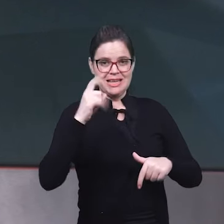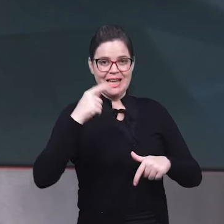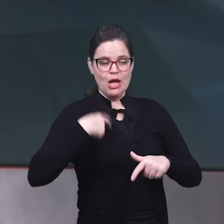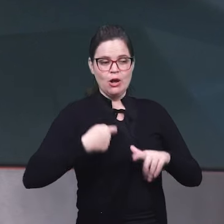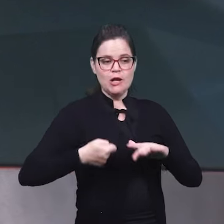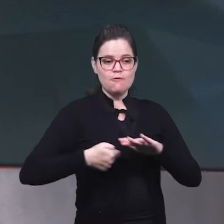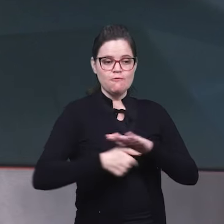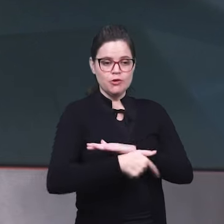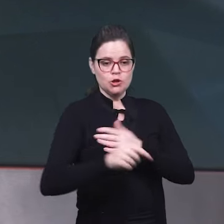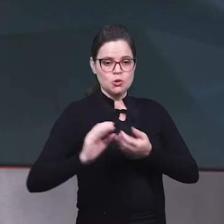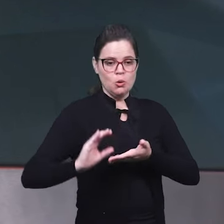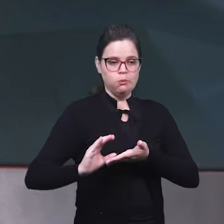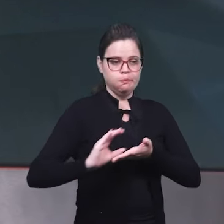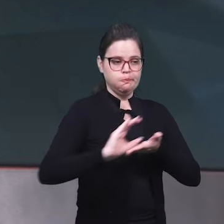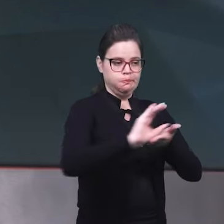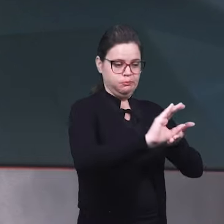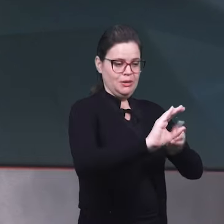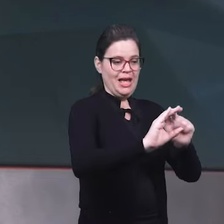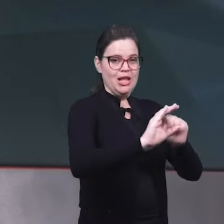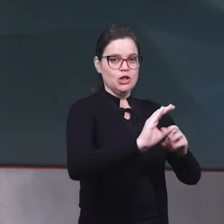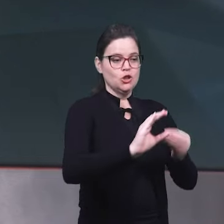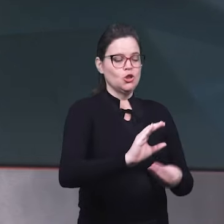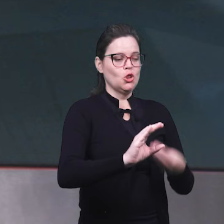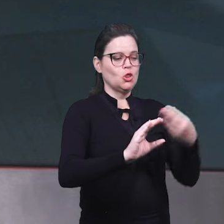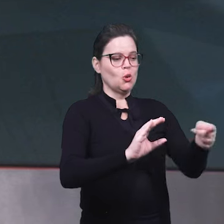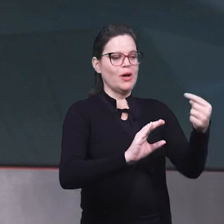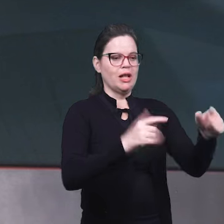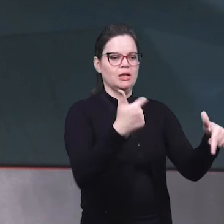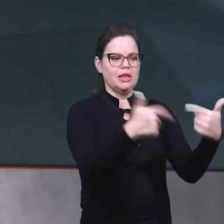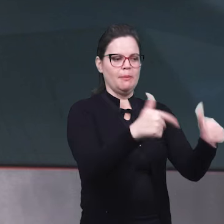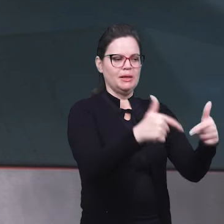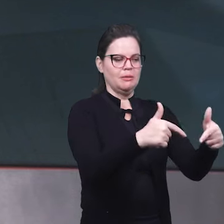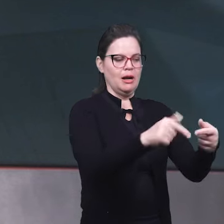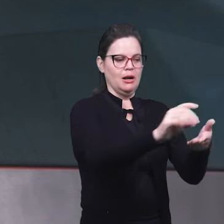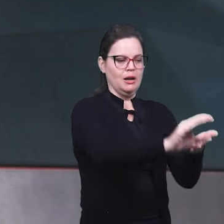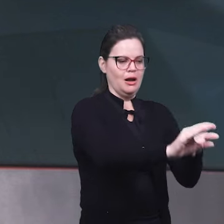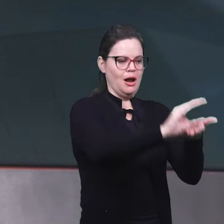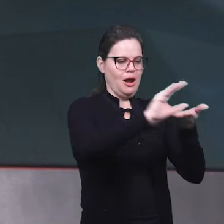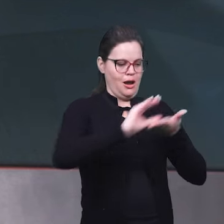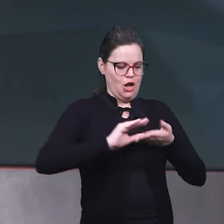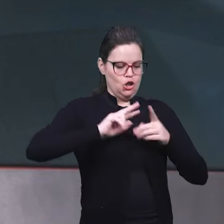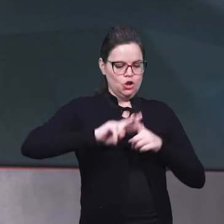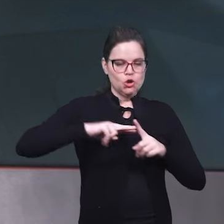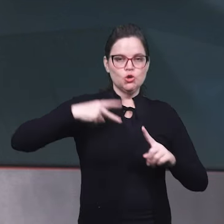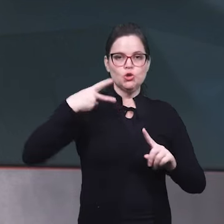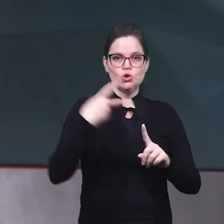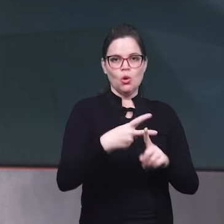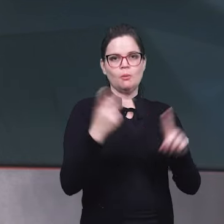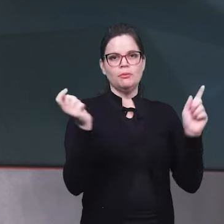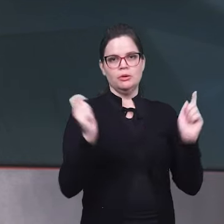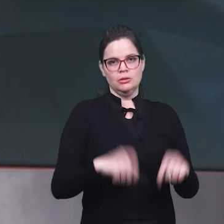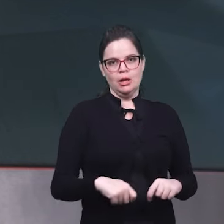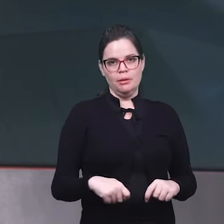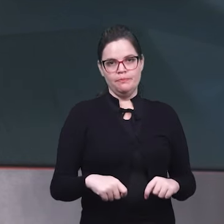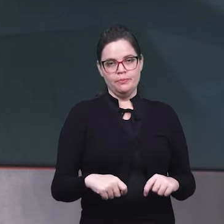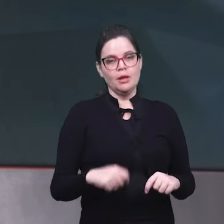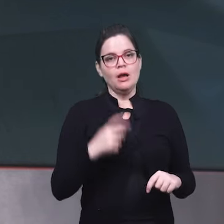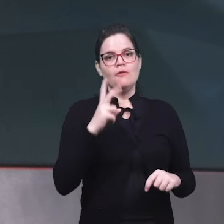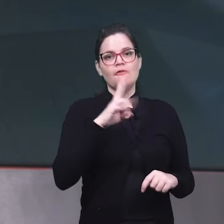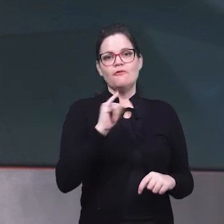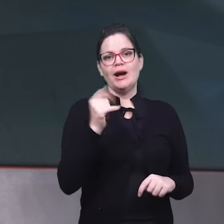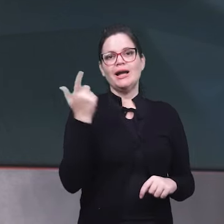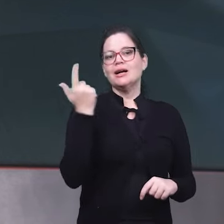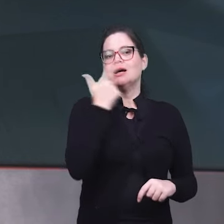vai multiplicar, de forma que vai gerar ganho, tanto para o que tem o